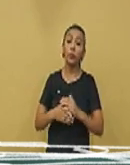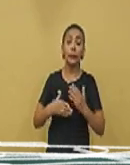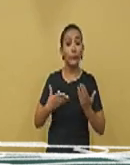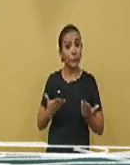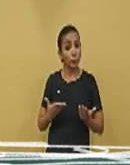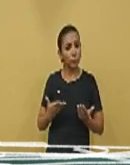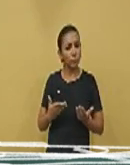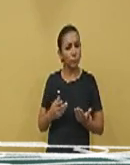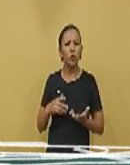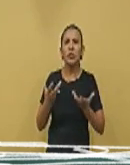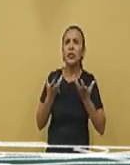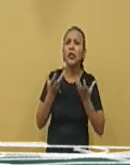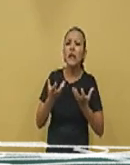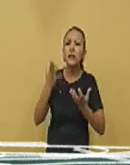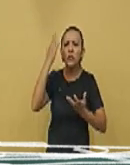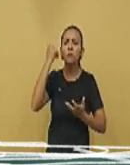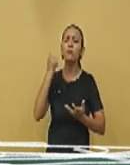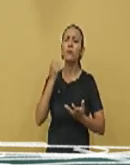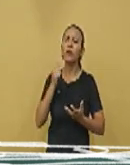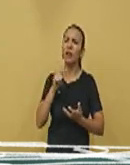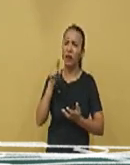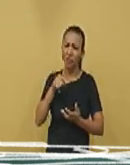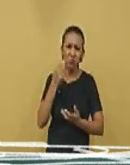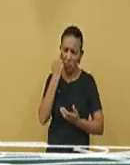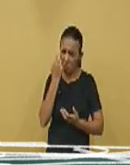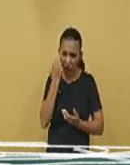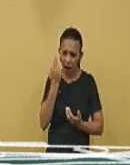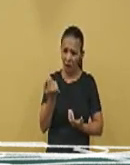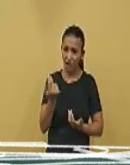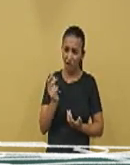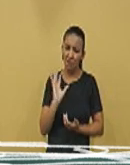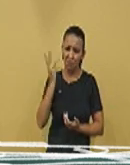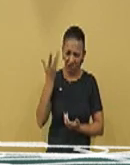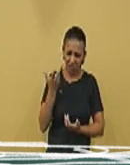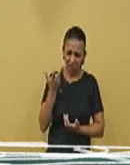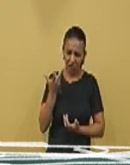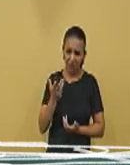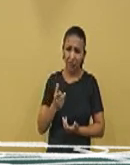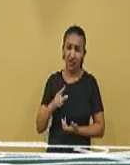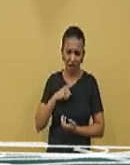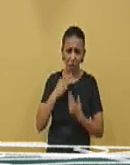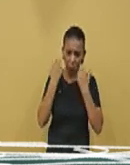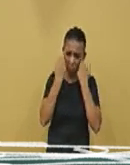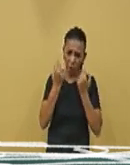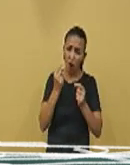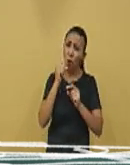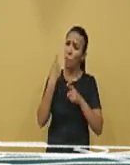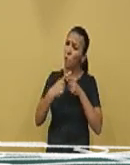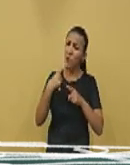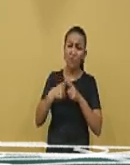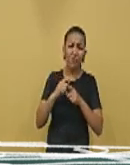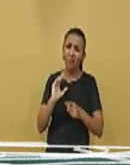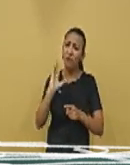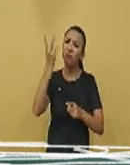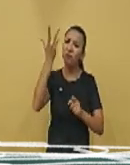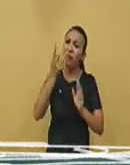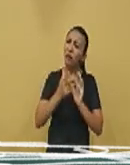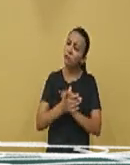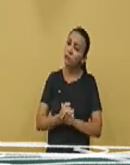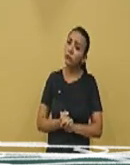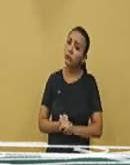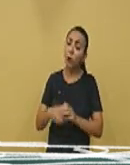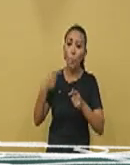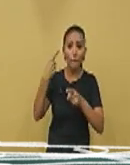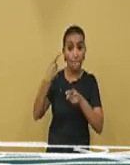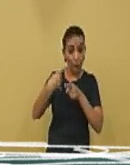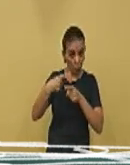Nós gostaríamos de saber se isso é normal, se esse procedimento é comum, né, e por que, que esse procedimento acontece? Por que,